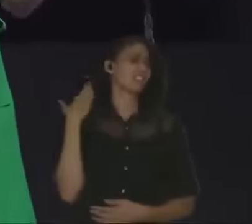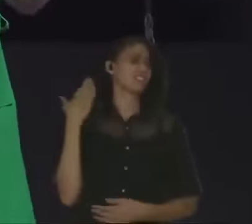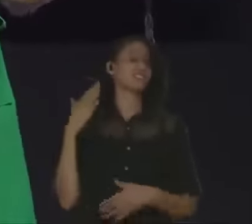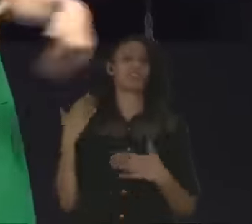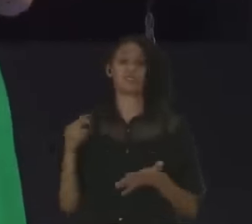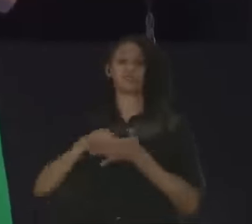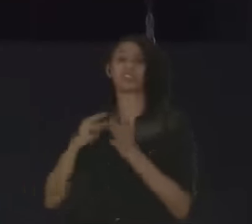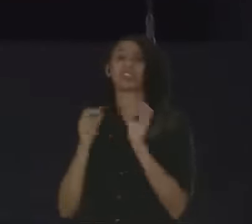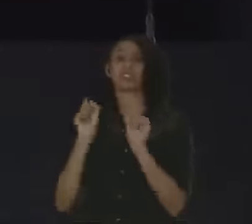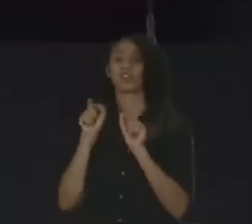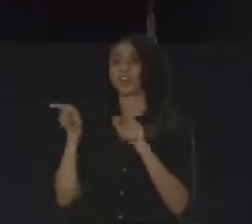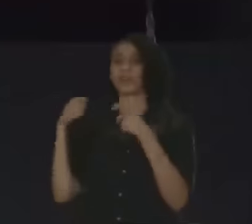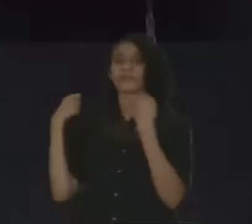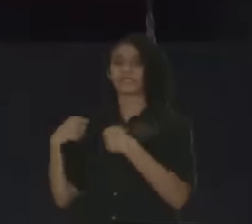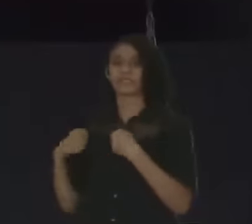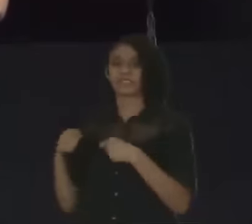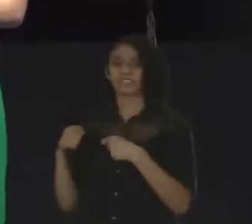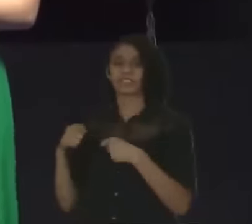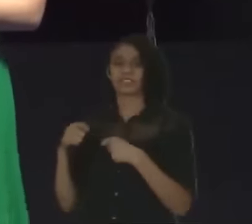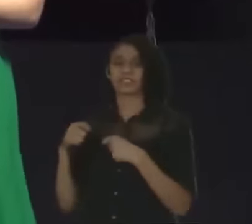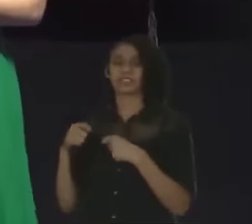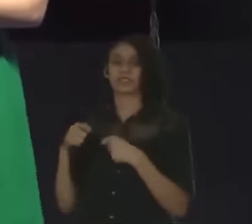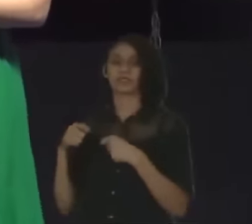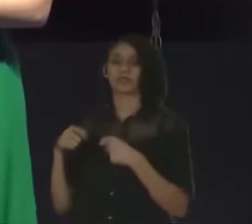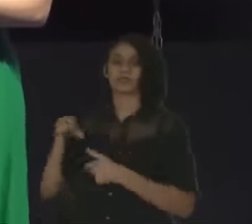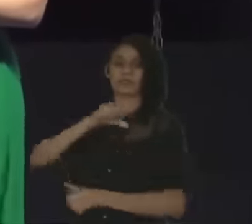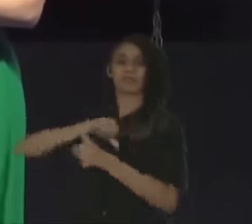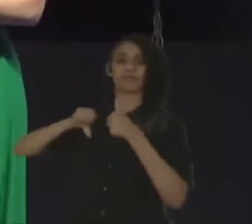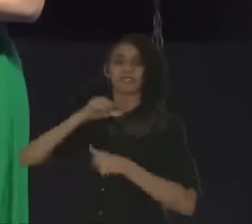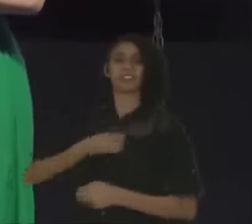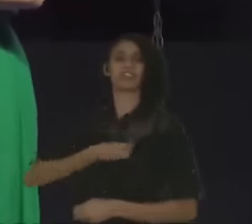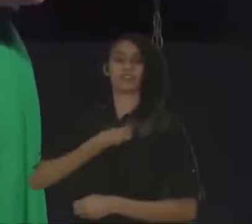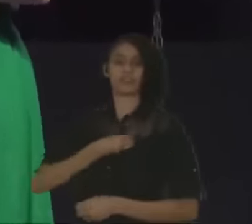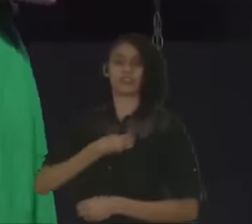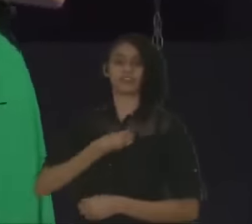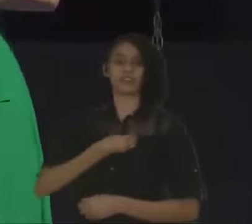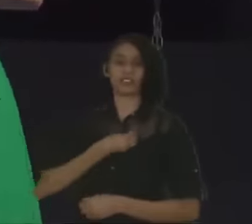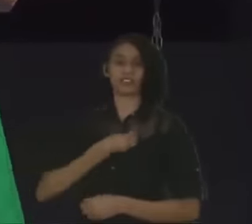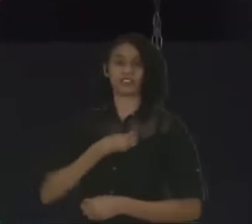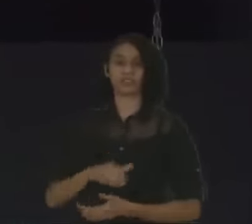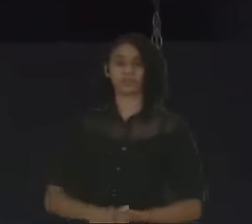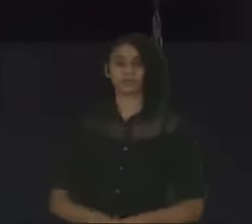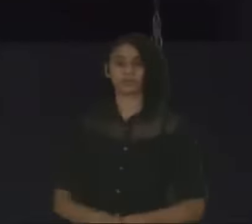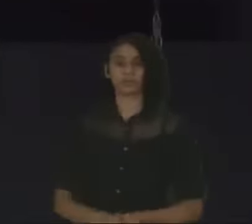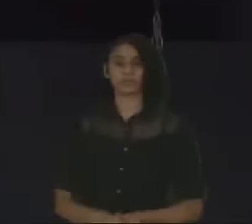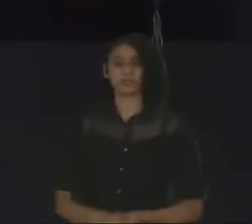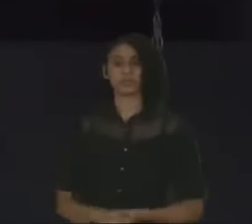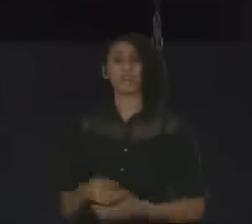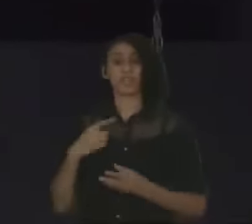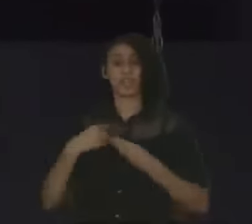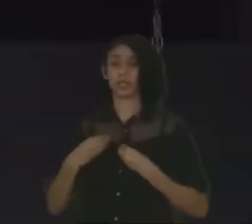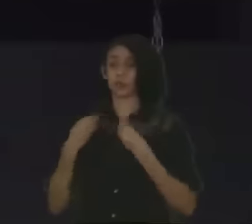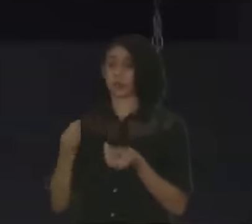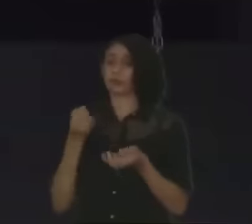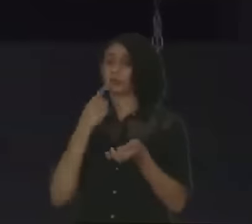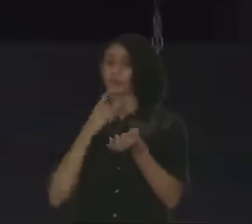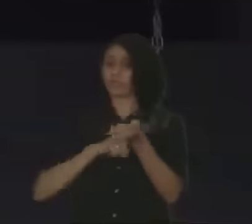necessidade transforma a vida das pessoas e é verdade eu preciso te dizer eu sou doadora de sangue